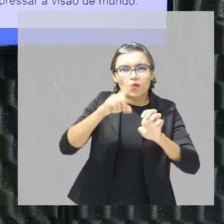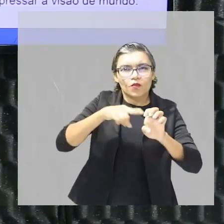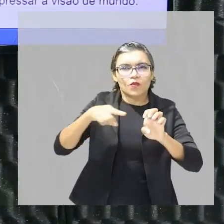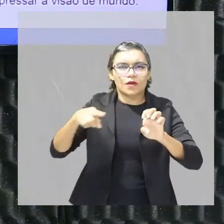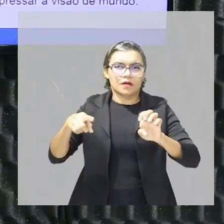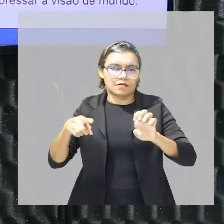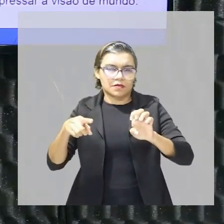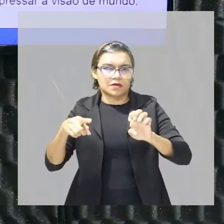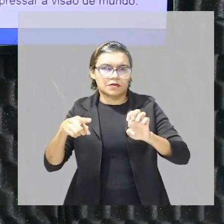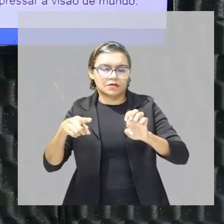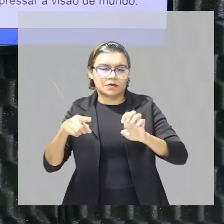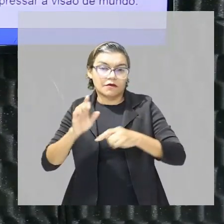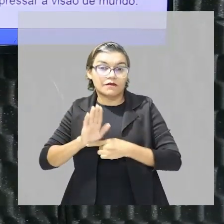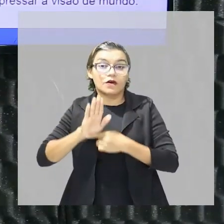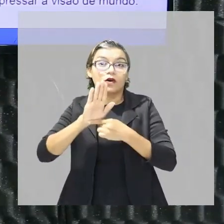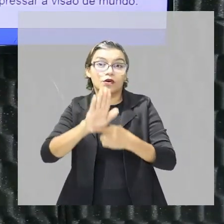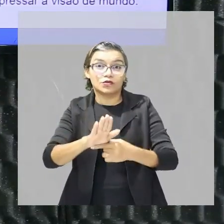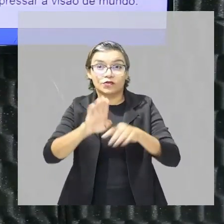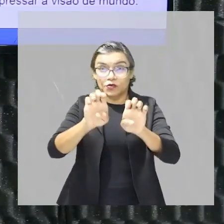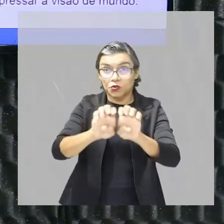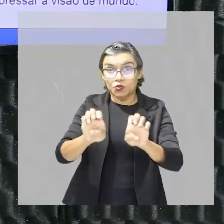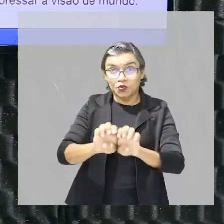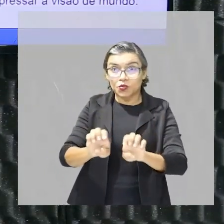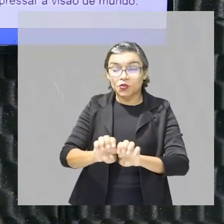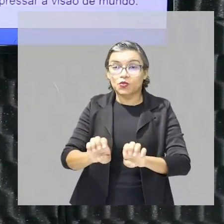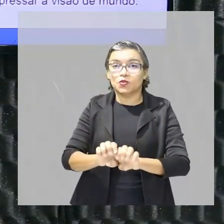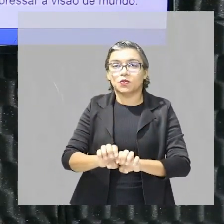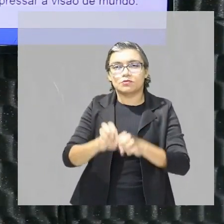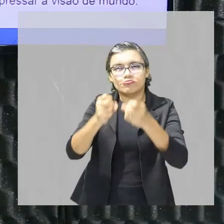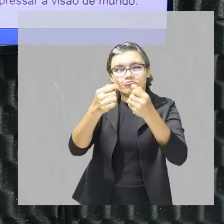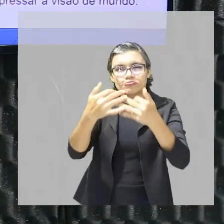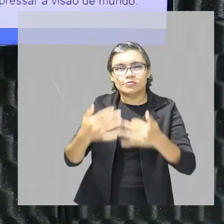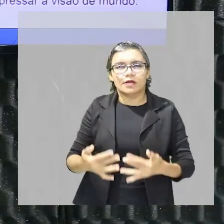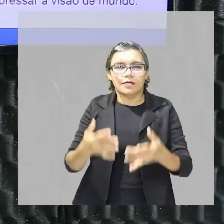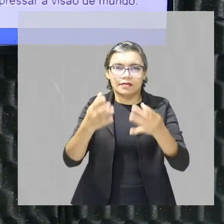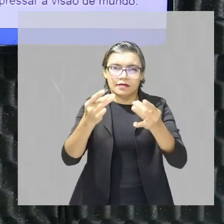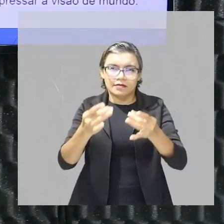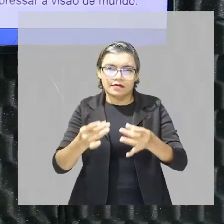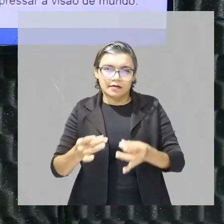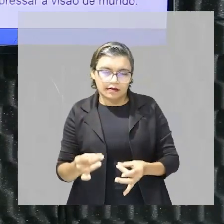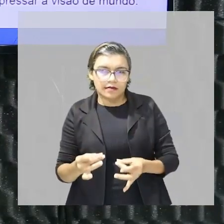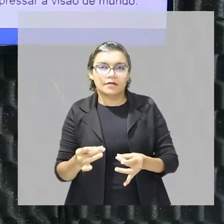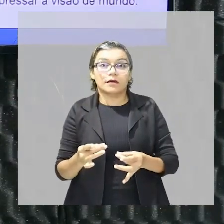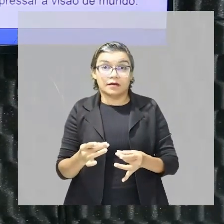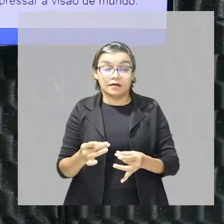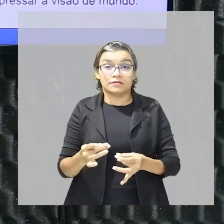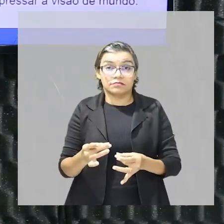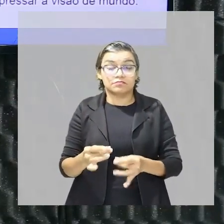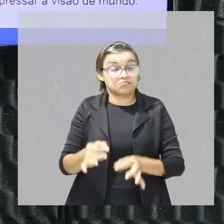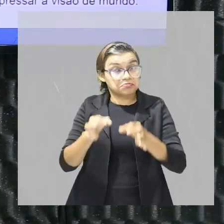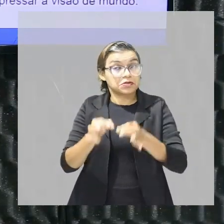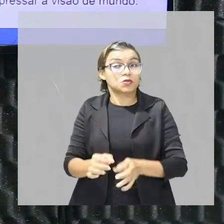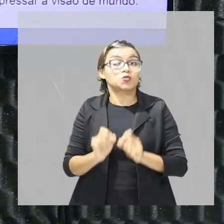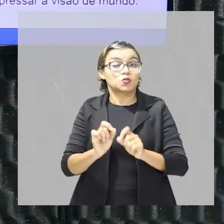conduzir quando a estrutura que vai deflagrar aquilo que é construído obviamente